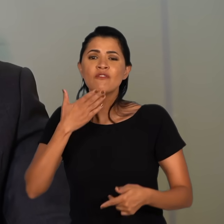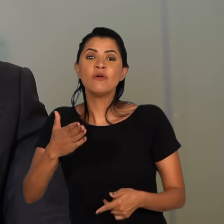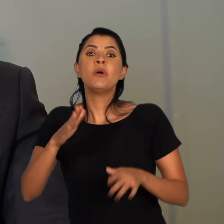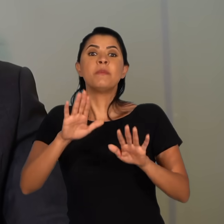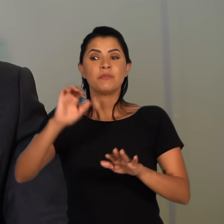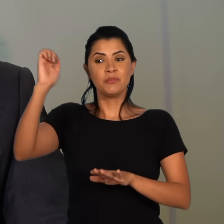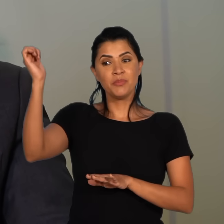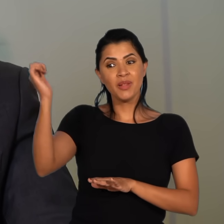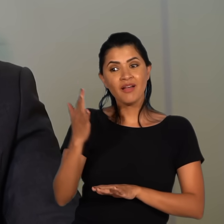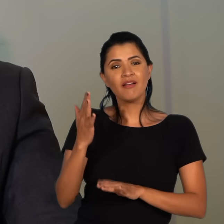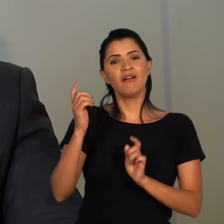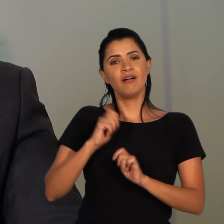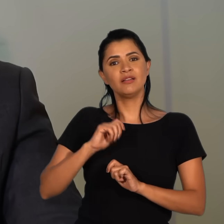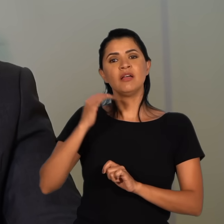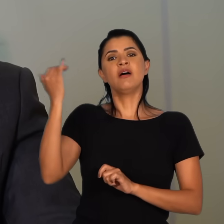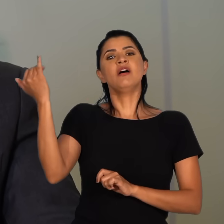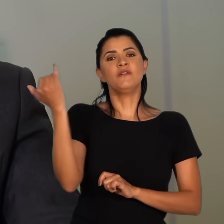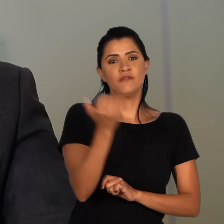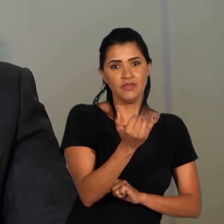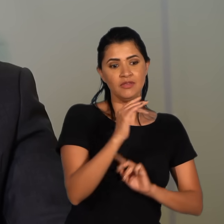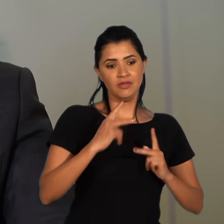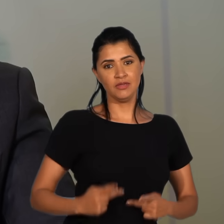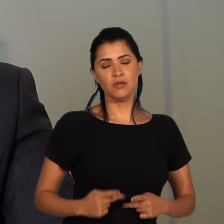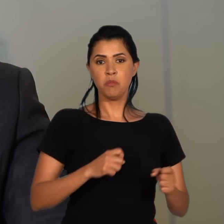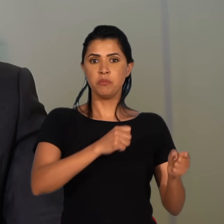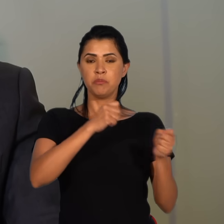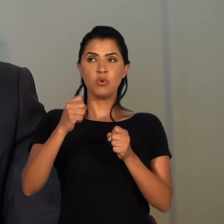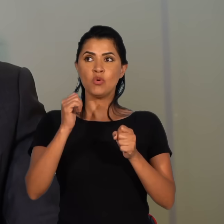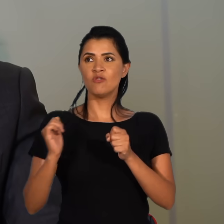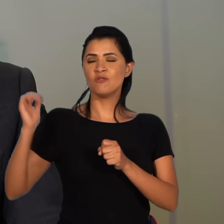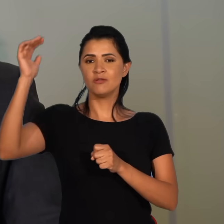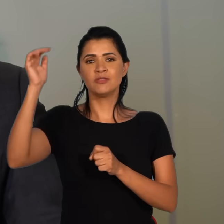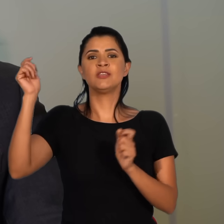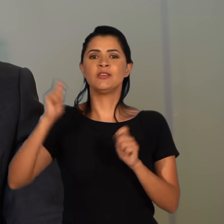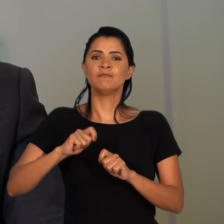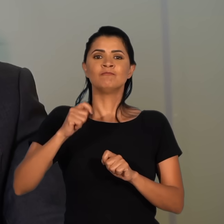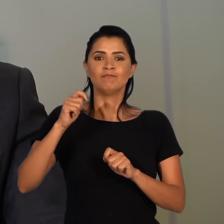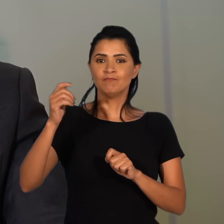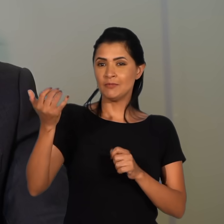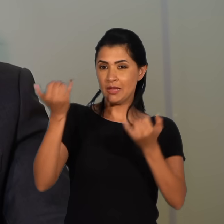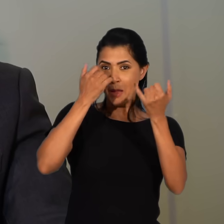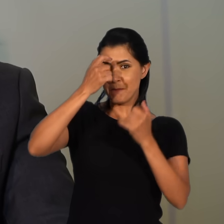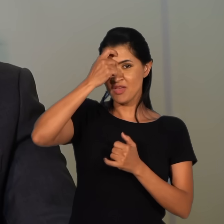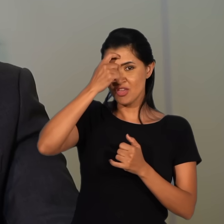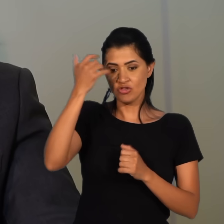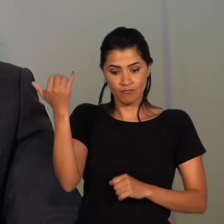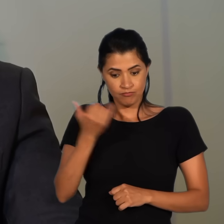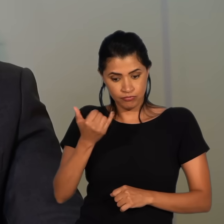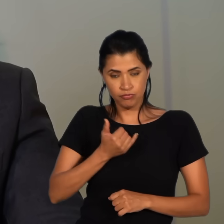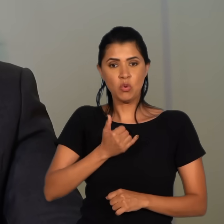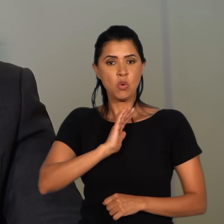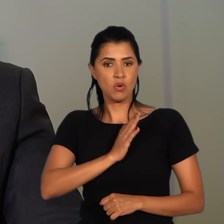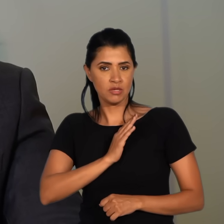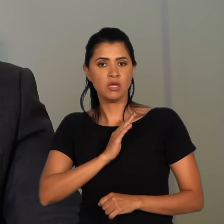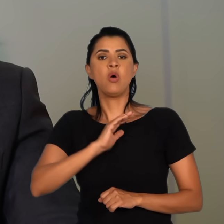mas pela graça Divina é comunicada ao ser humano poder Sobrenatural que atua em sua mente em seu coração